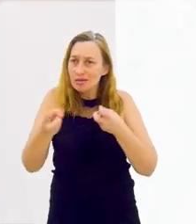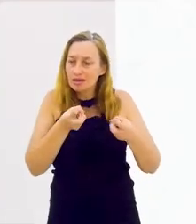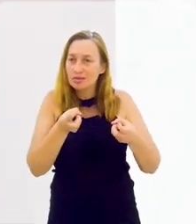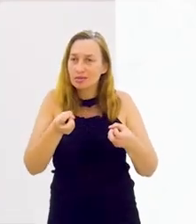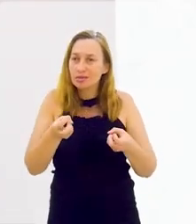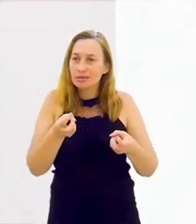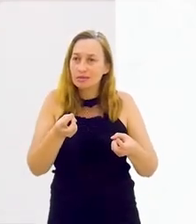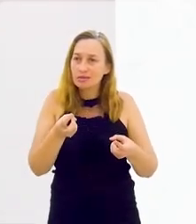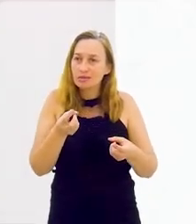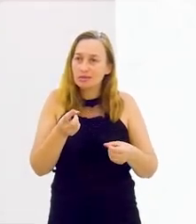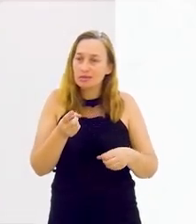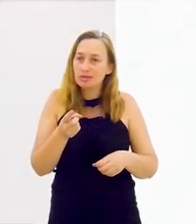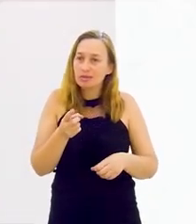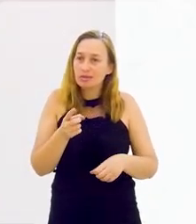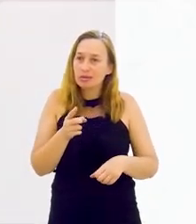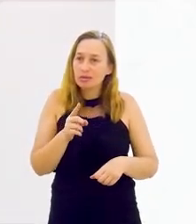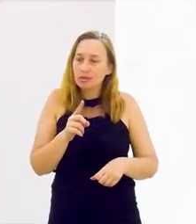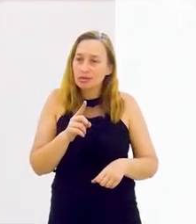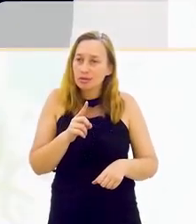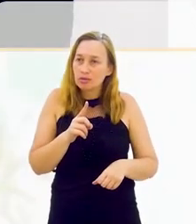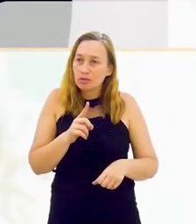gente percebe que